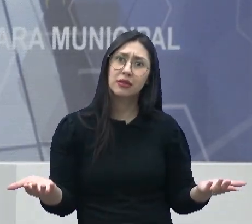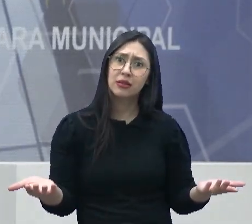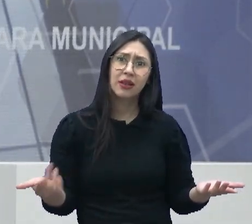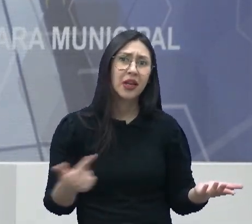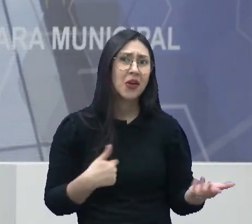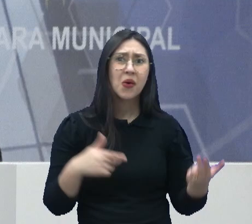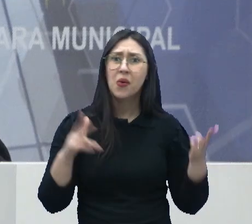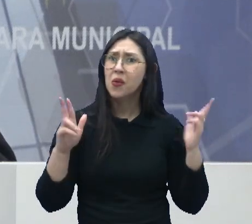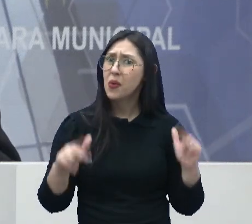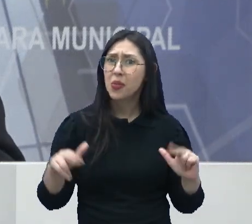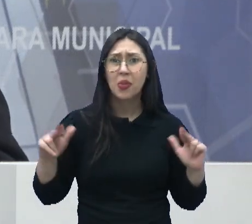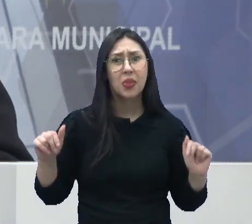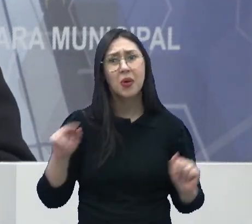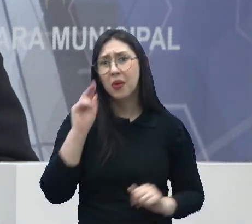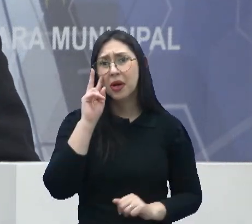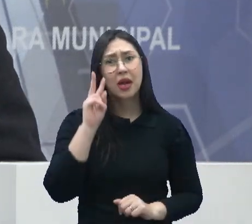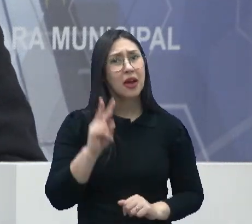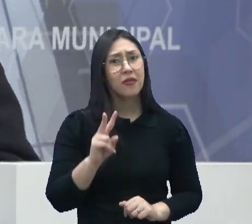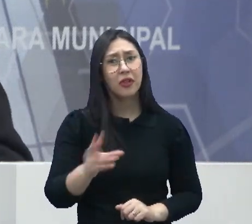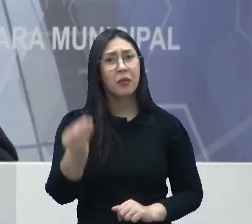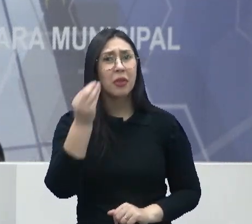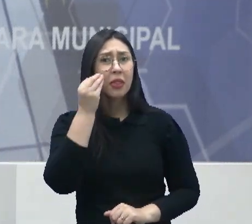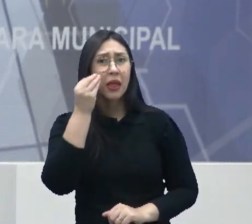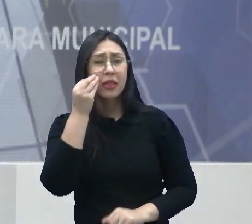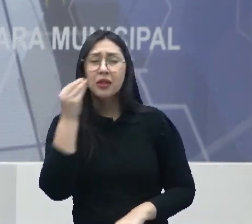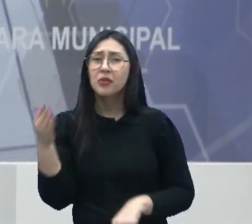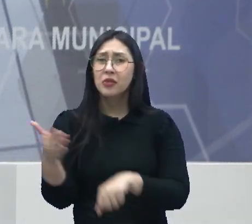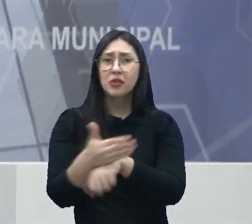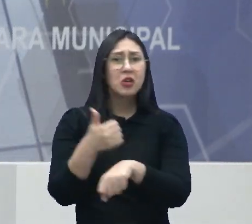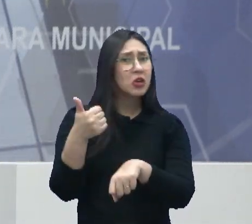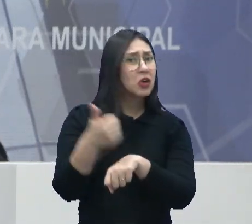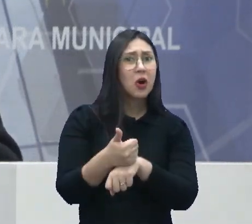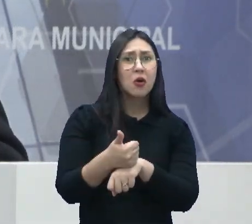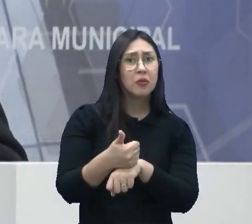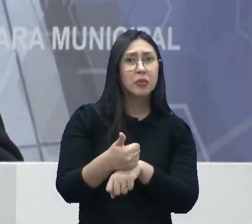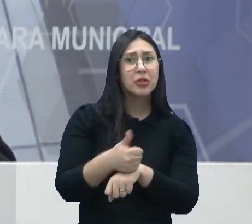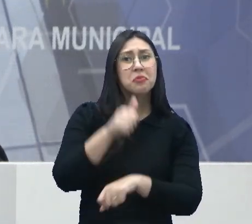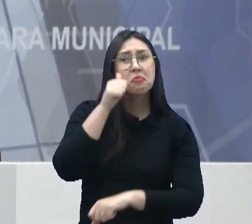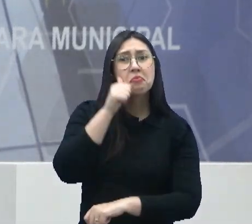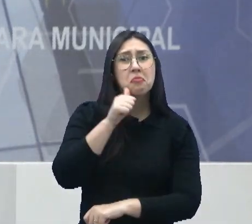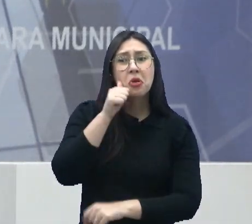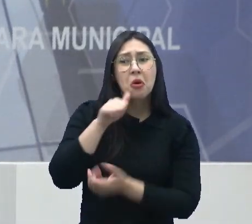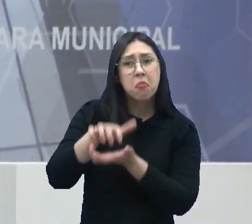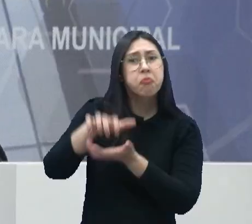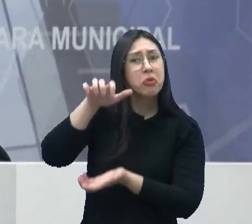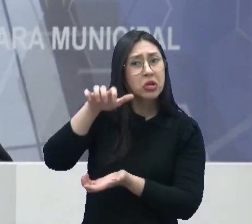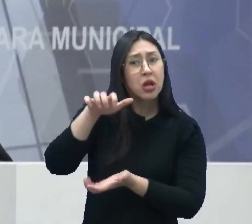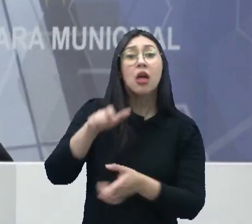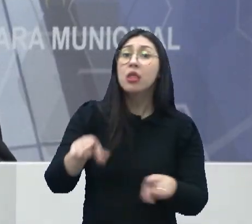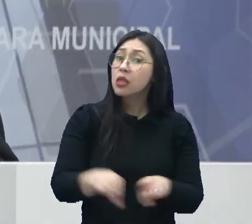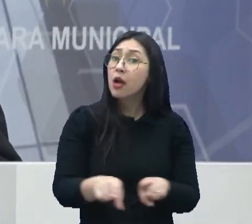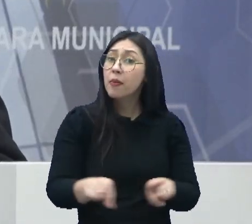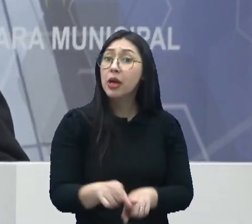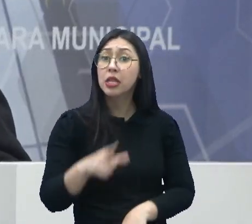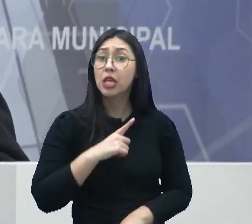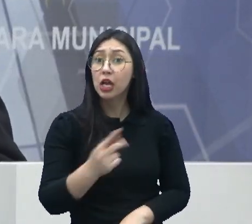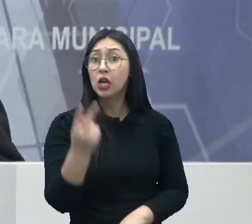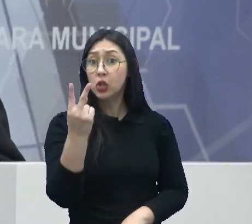nunca vi uma tentativa de golpe de Estado feito por senhorinhas. Tem duas agora, inclusive, que voltaram para a